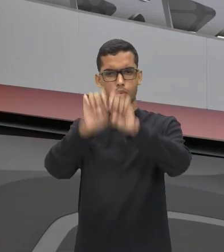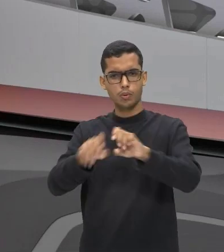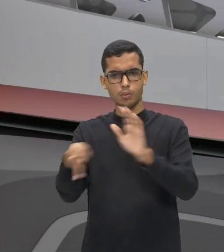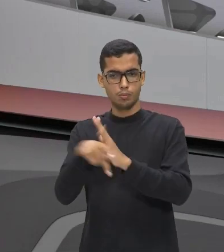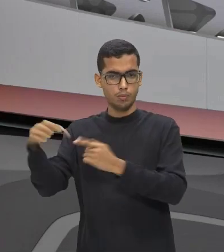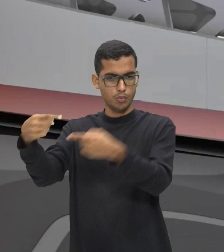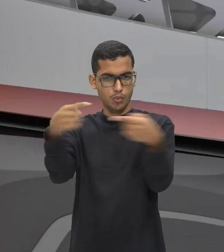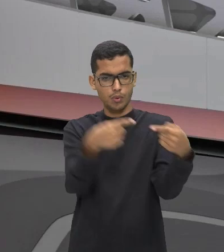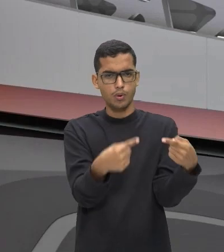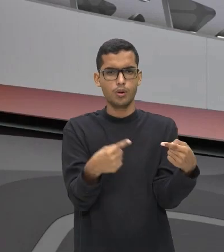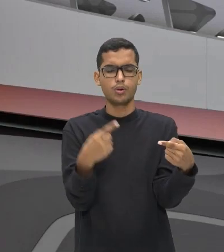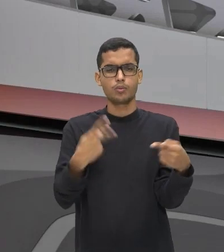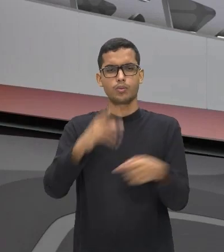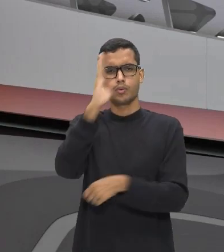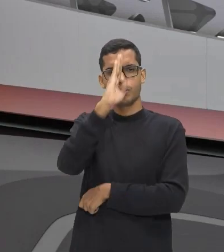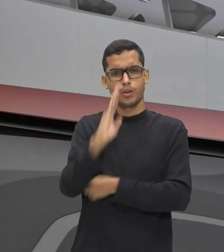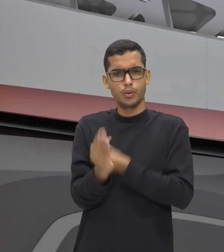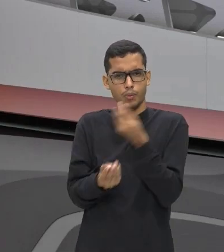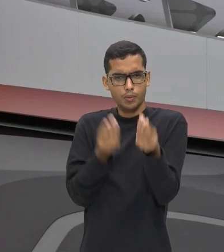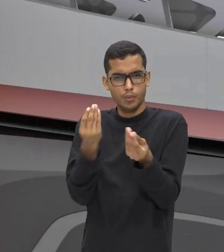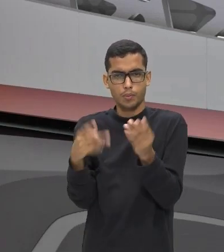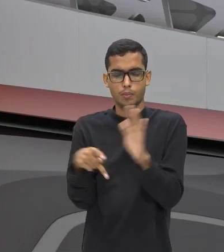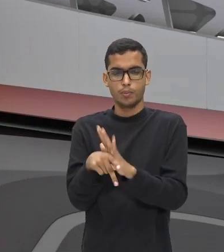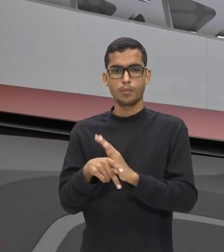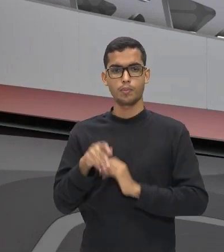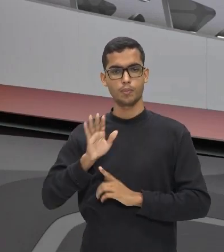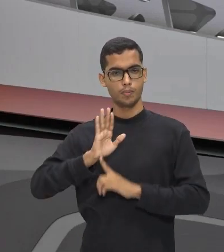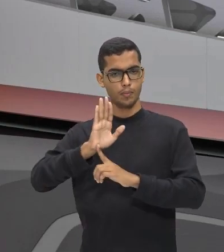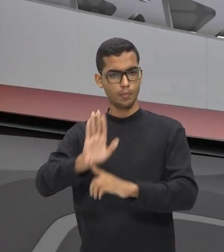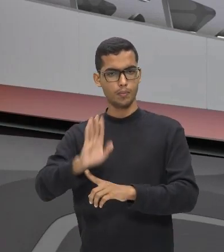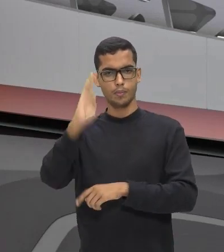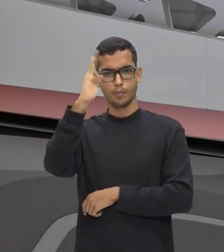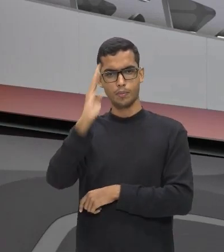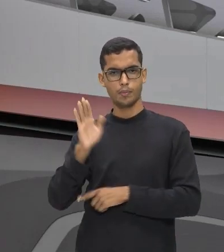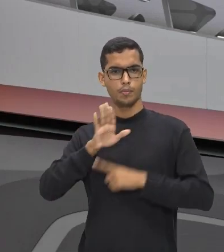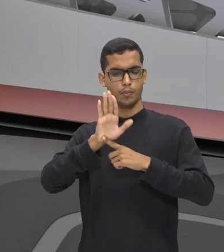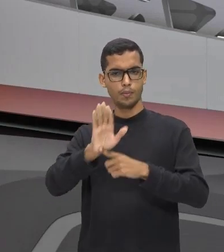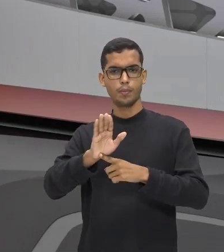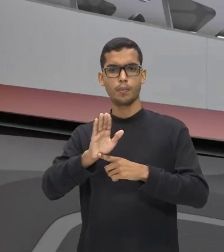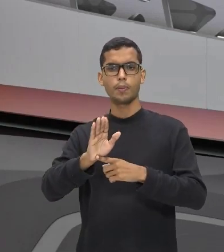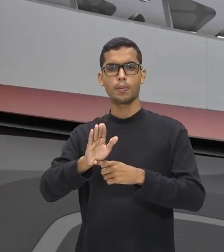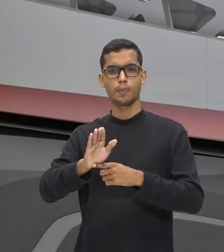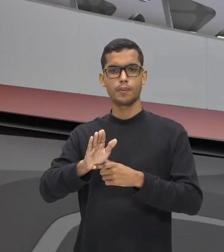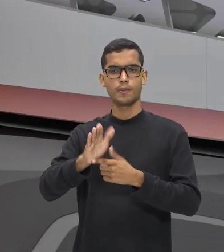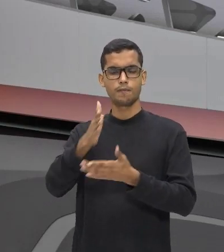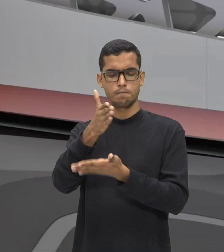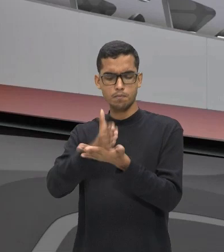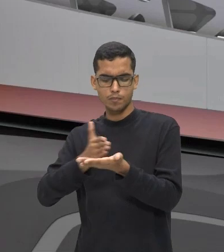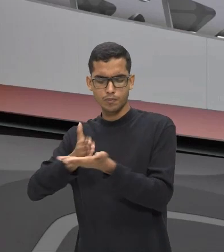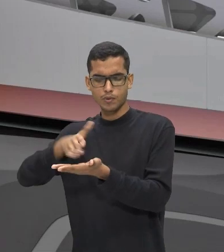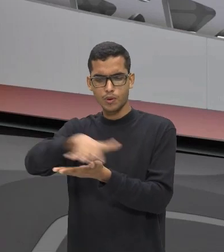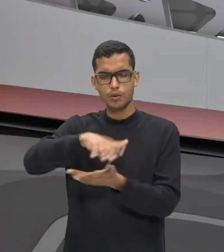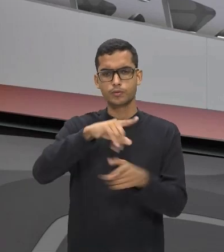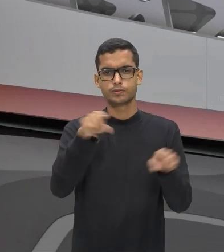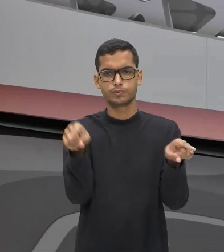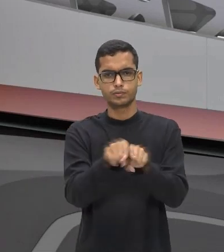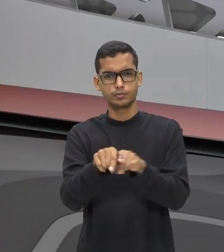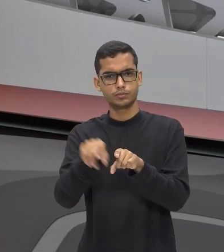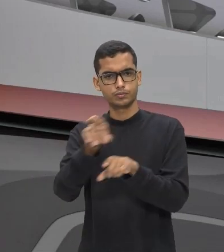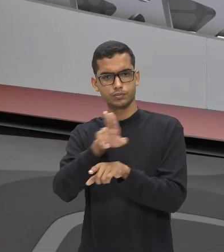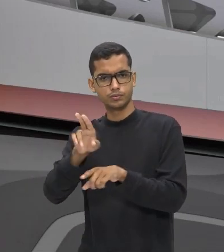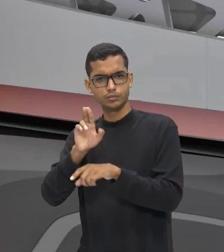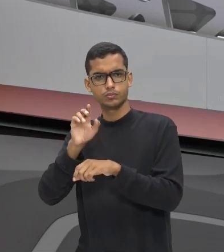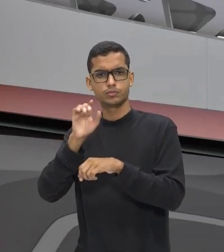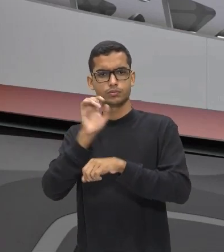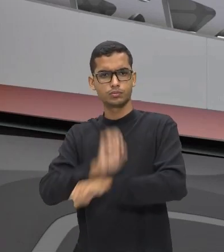Brasil. Então, ele está aí apresentando o Brasil, dividido em estados. Apesar dele não apresentar o nome dos estados,